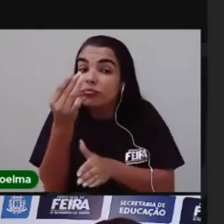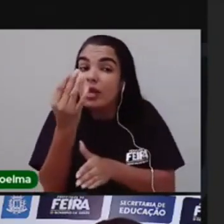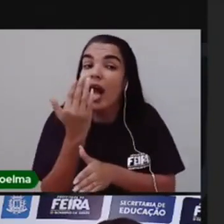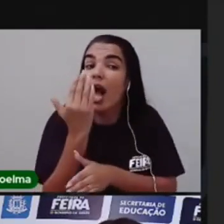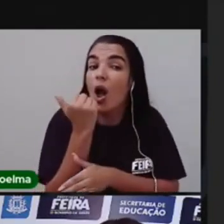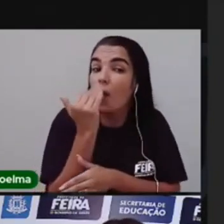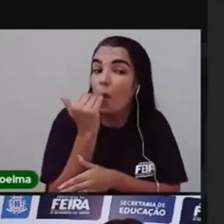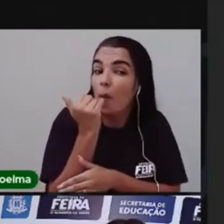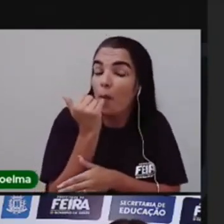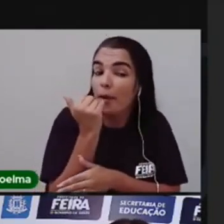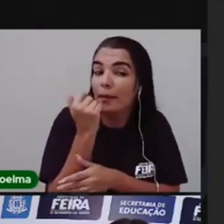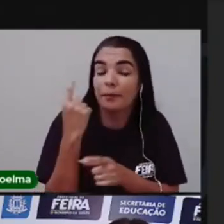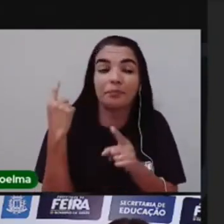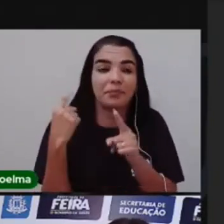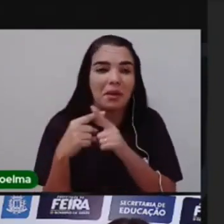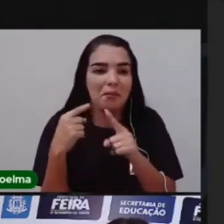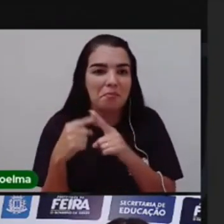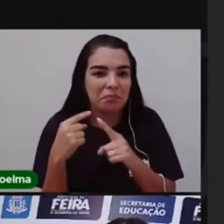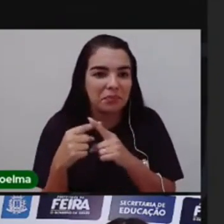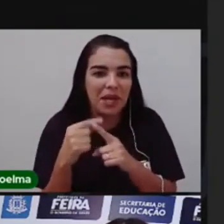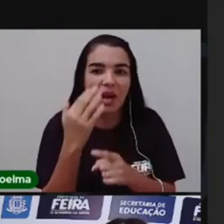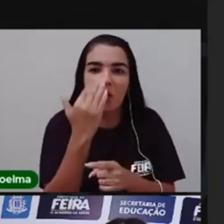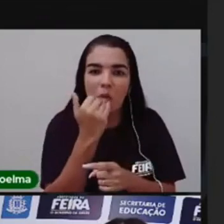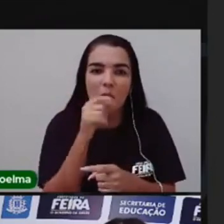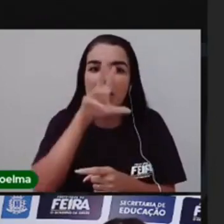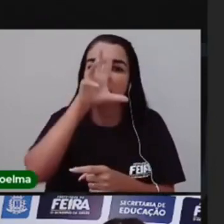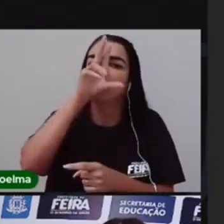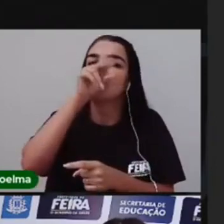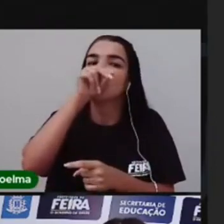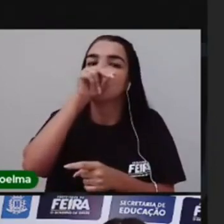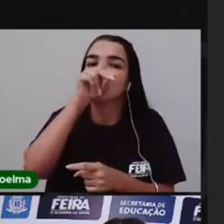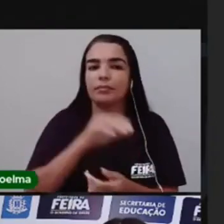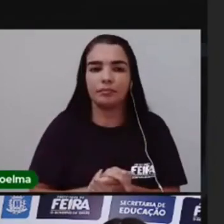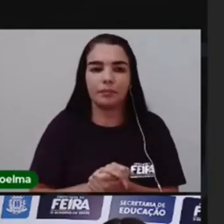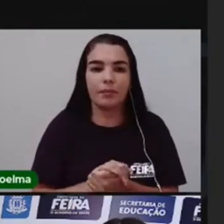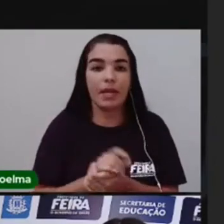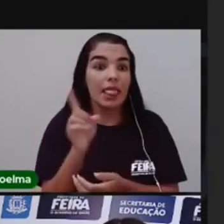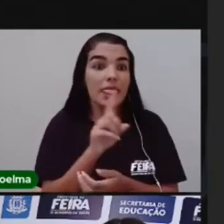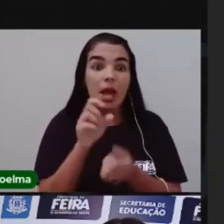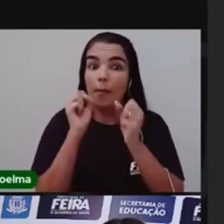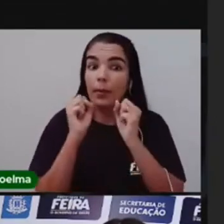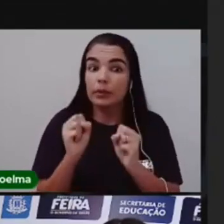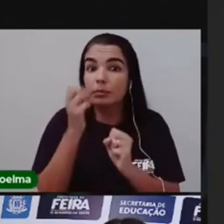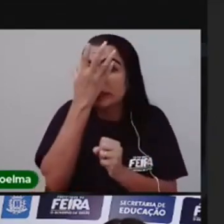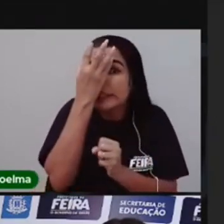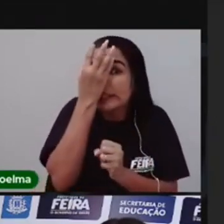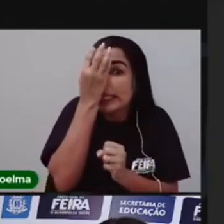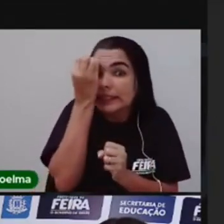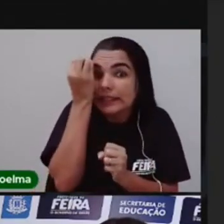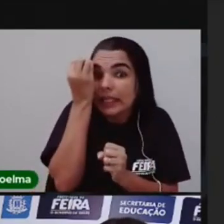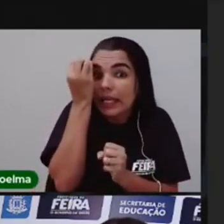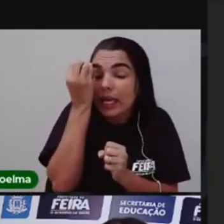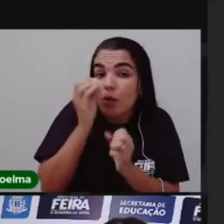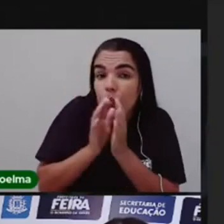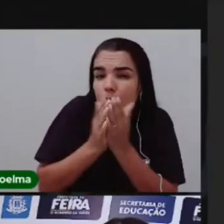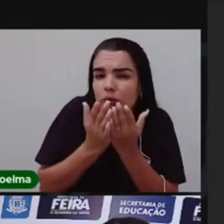o terceiro a consumir na cadeia alimentar. Não podemos nos esquecer de que